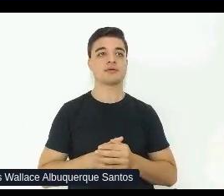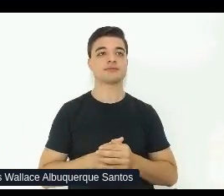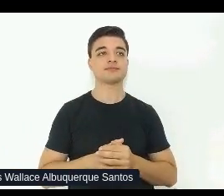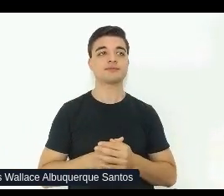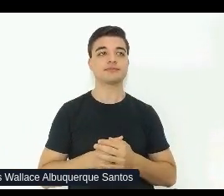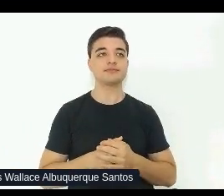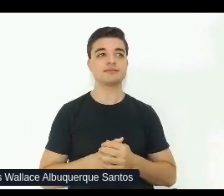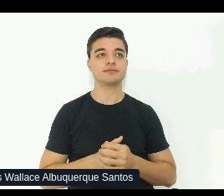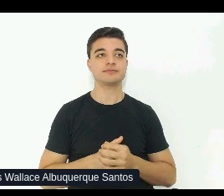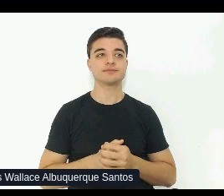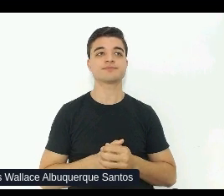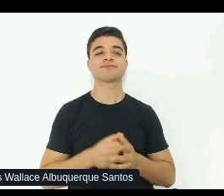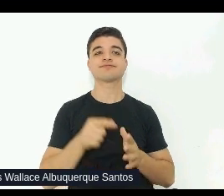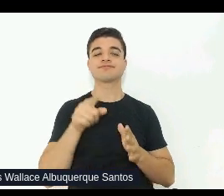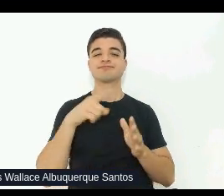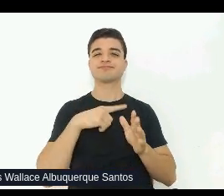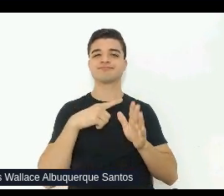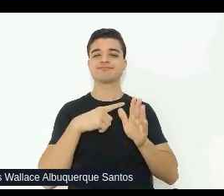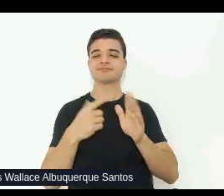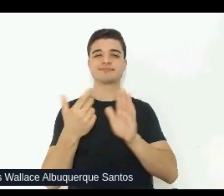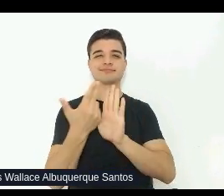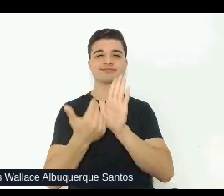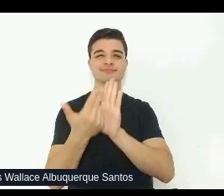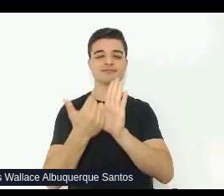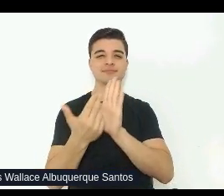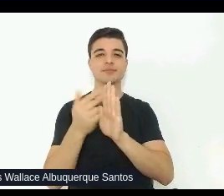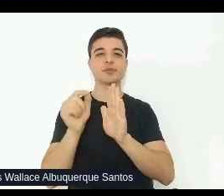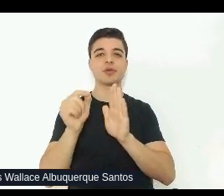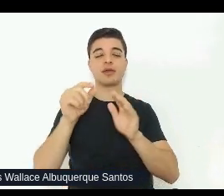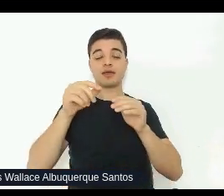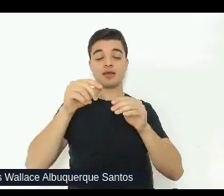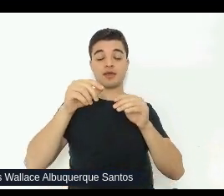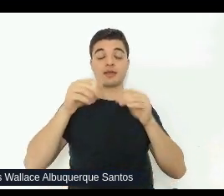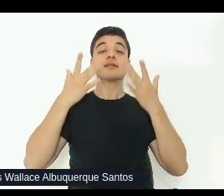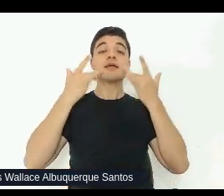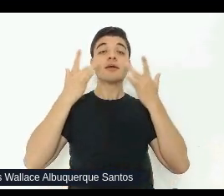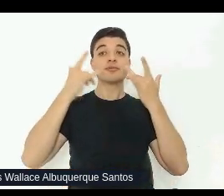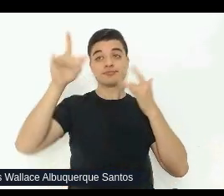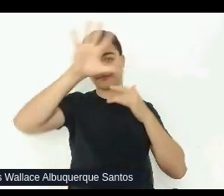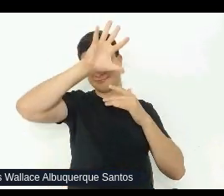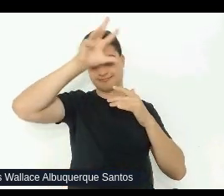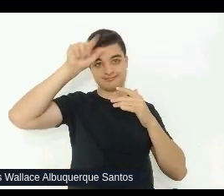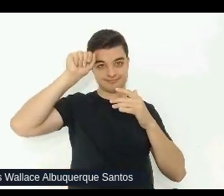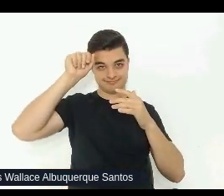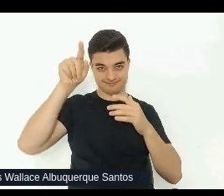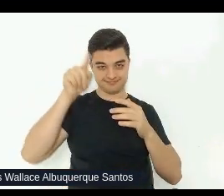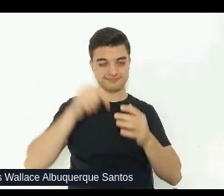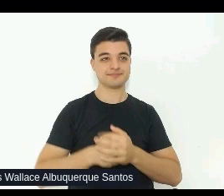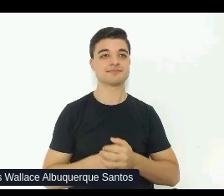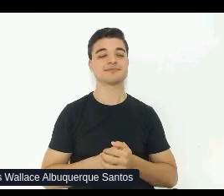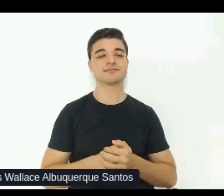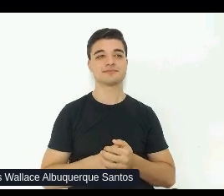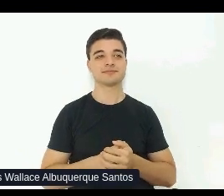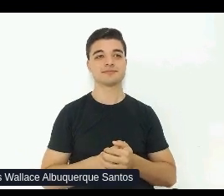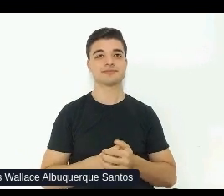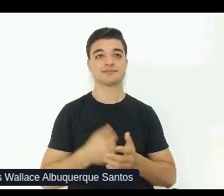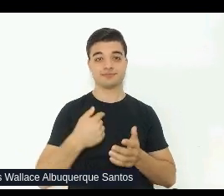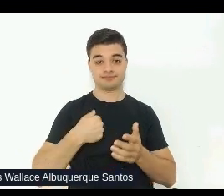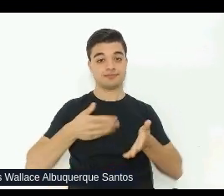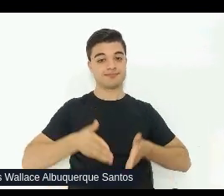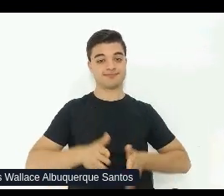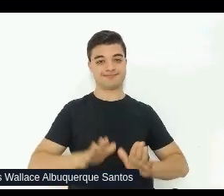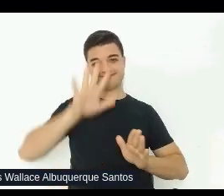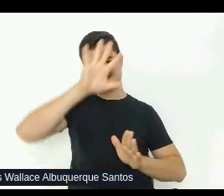Teatro Amazonas, referenciando de onde eu venho, tá? Meu nome é Bruce, né? Como já tenho que falar. Eu sou natural de Manaus,